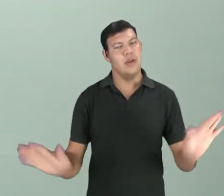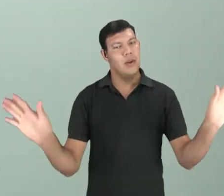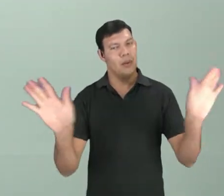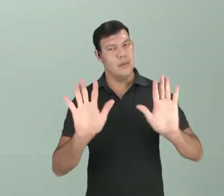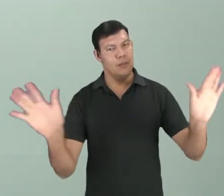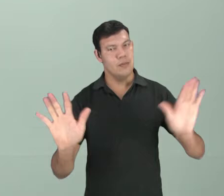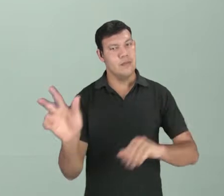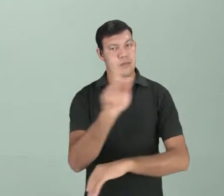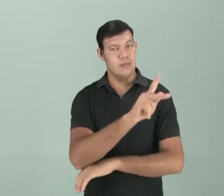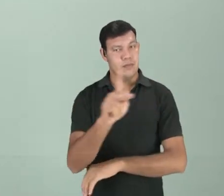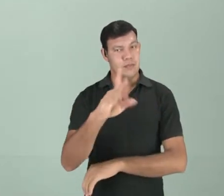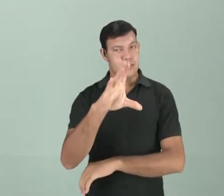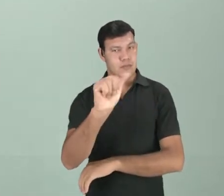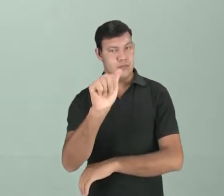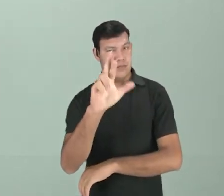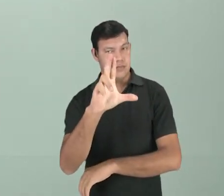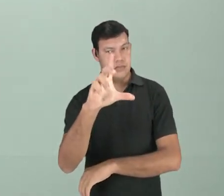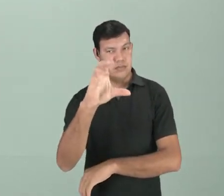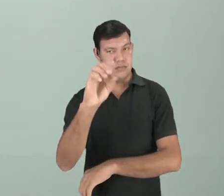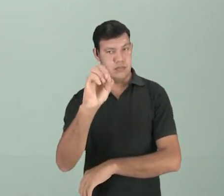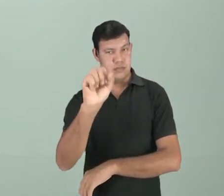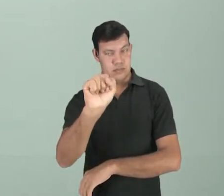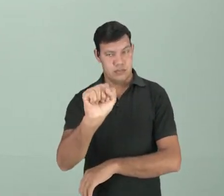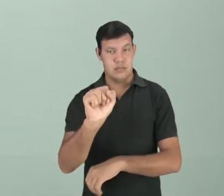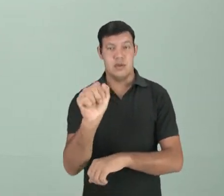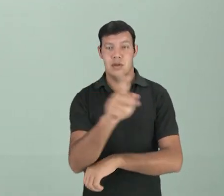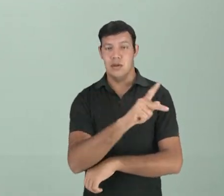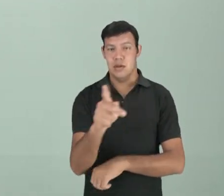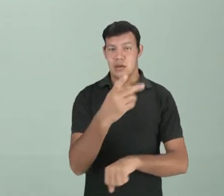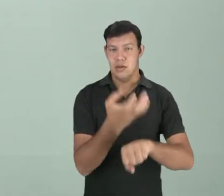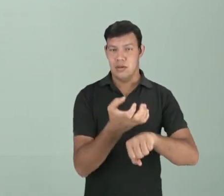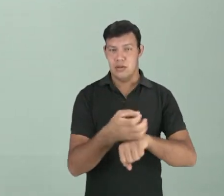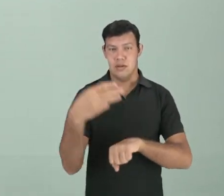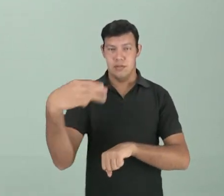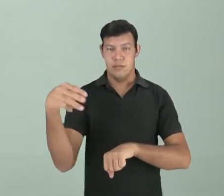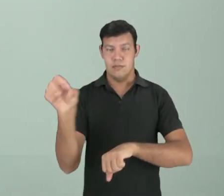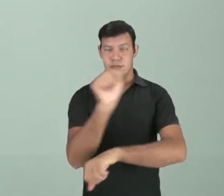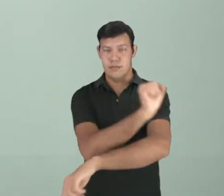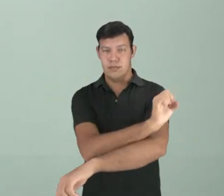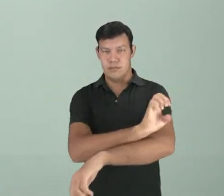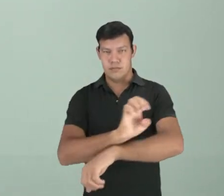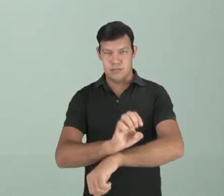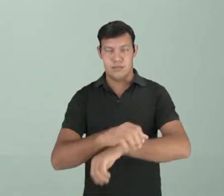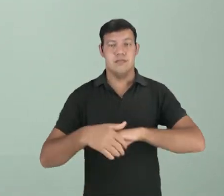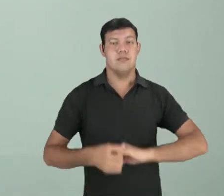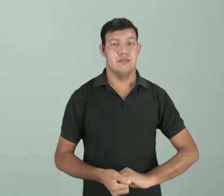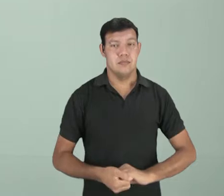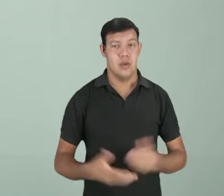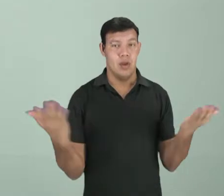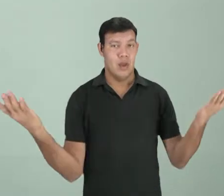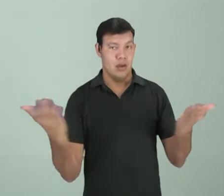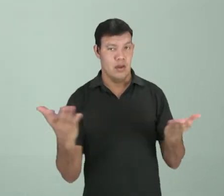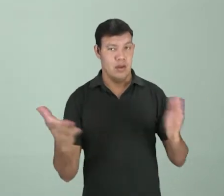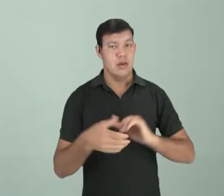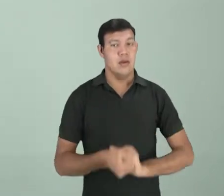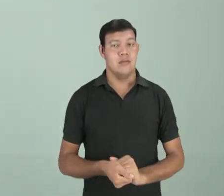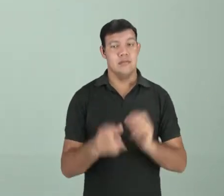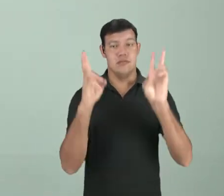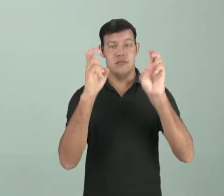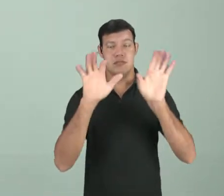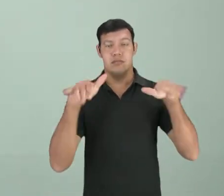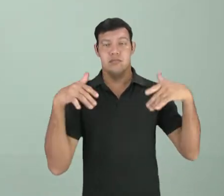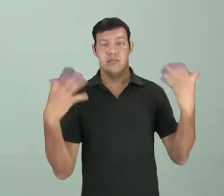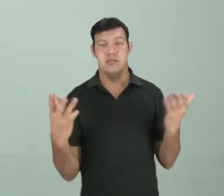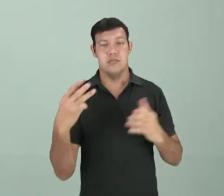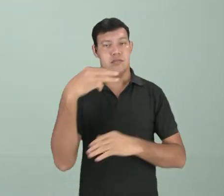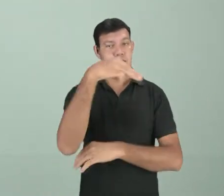Olá, eu sou o professor Carlos Ferreira de Almeida, professor de matemática da Rede Estadual de Ensino. E hoje a gente vai falar de